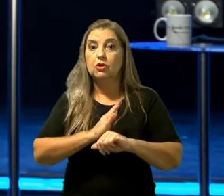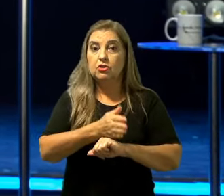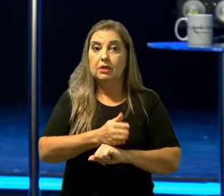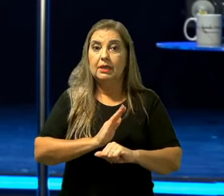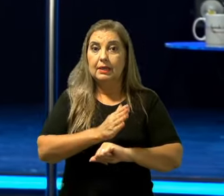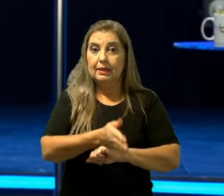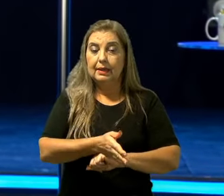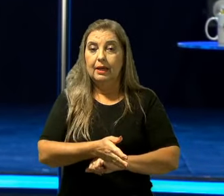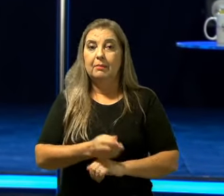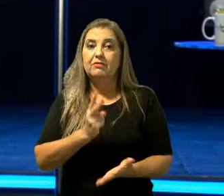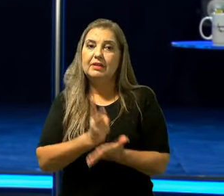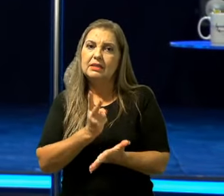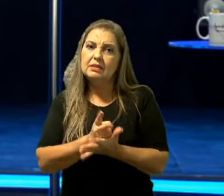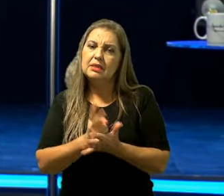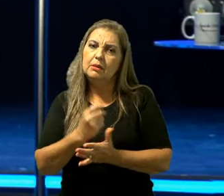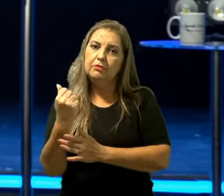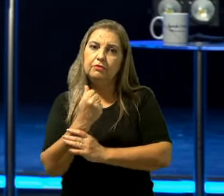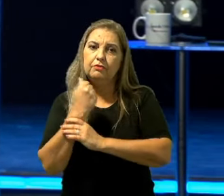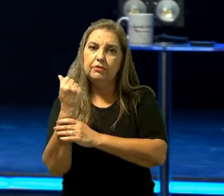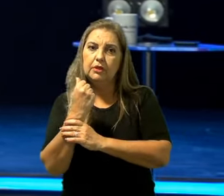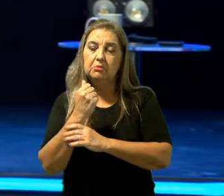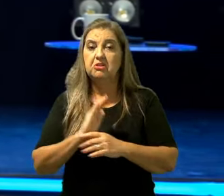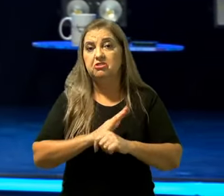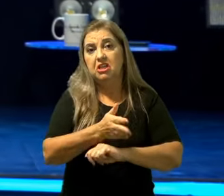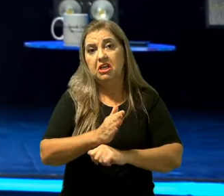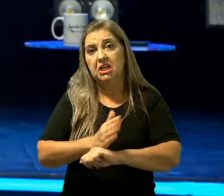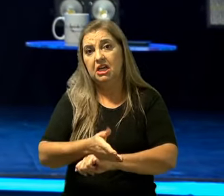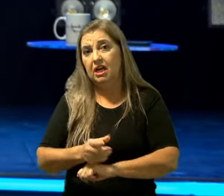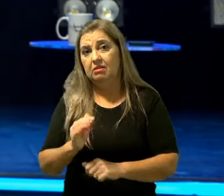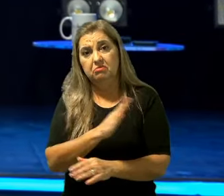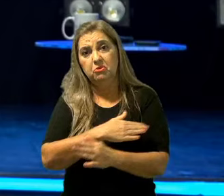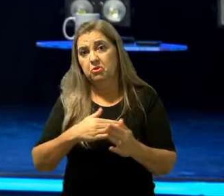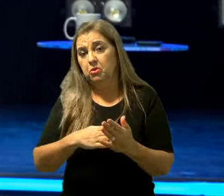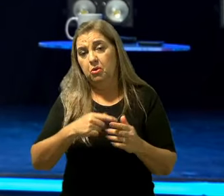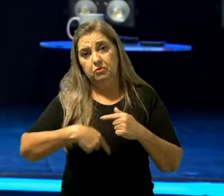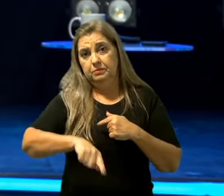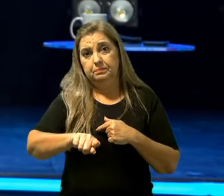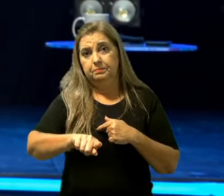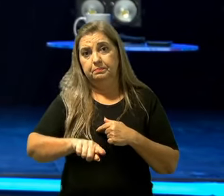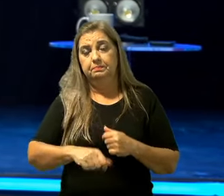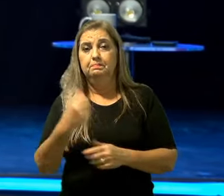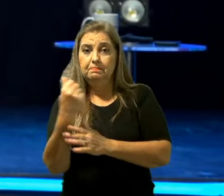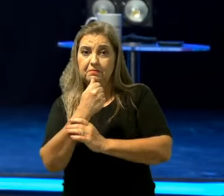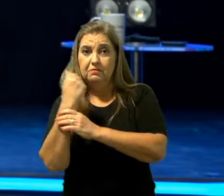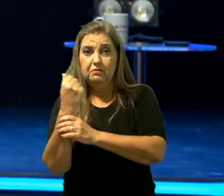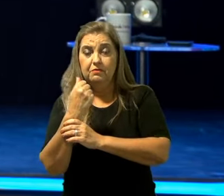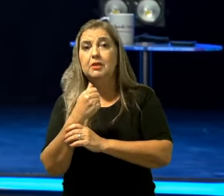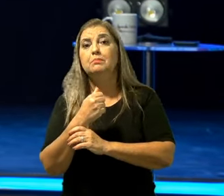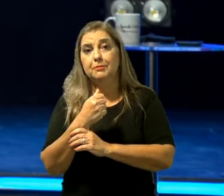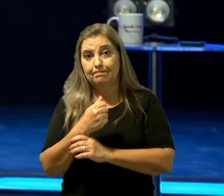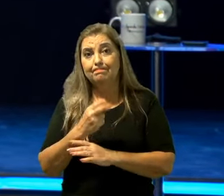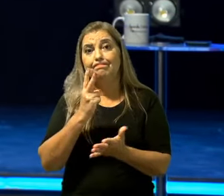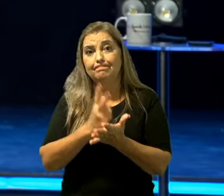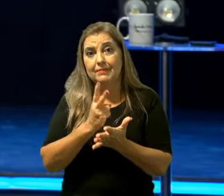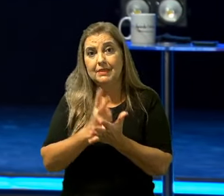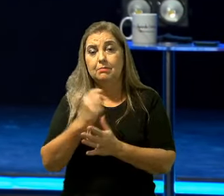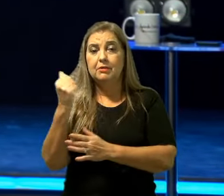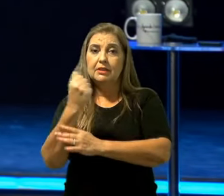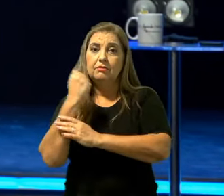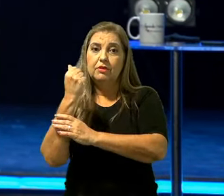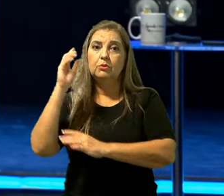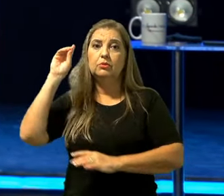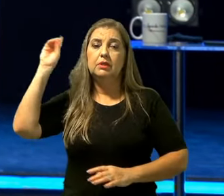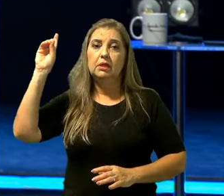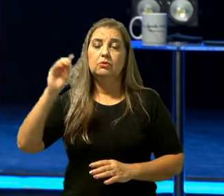pelo permanecer. Porque chegar, muita gente chega, mas permanecer é só para quem é resiliente. Pastor, não estou entendendo.